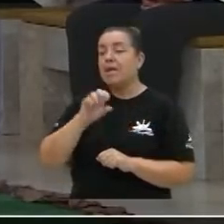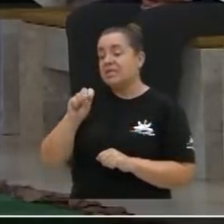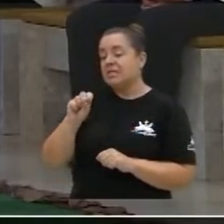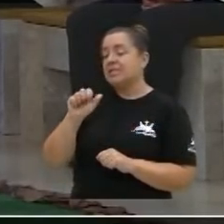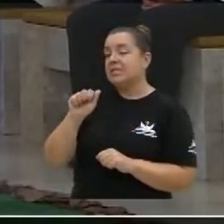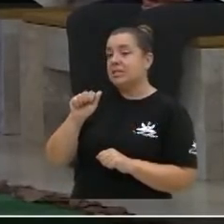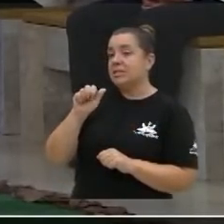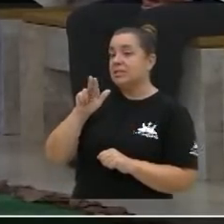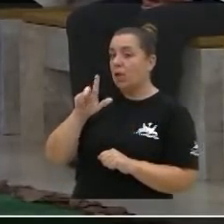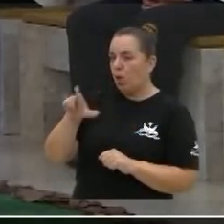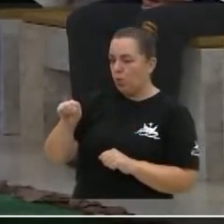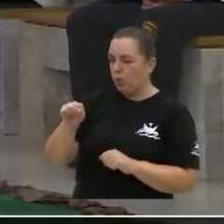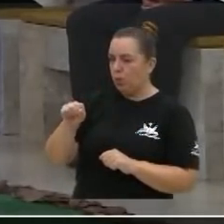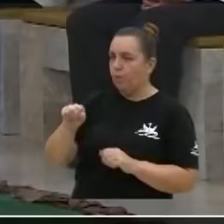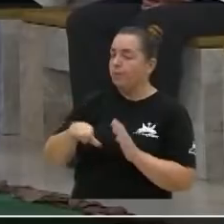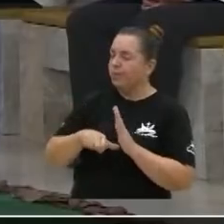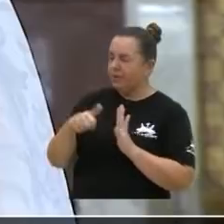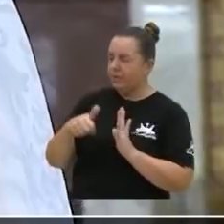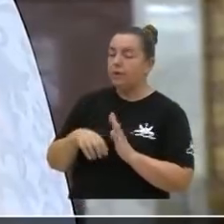Saulo assistiu Paulo.